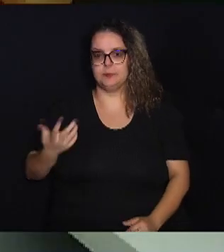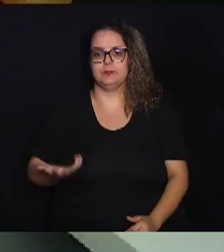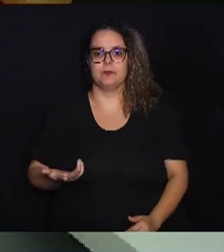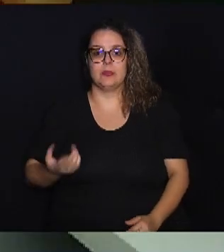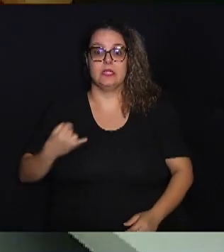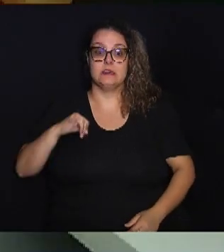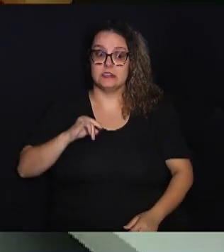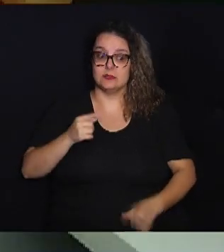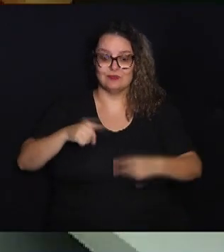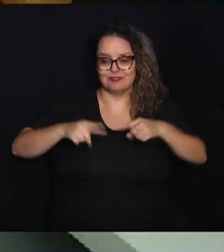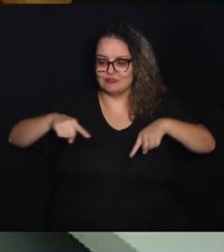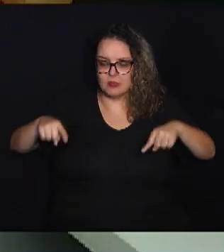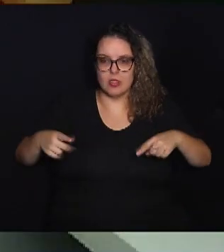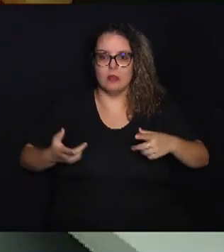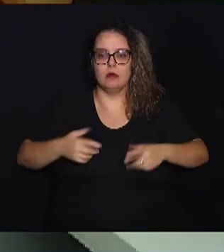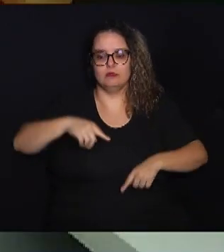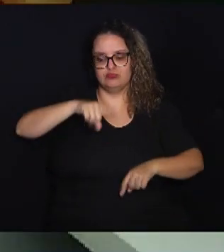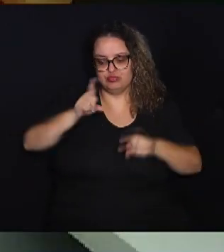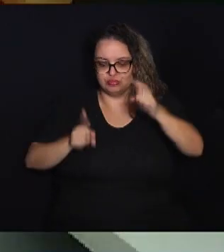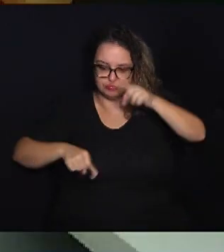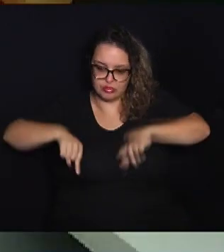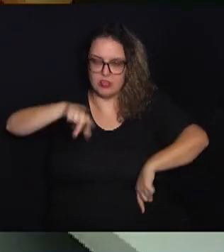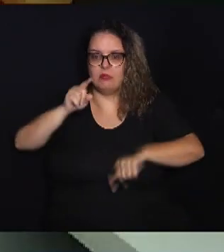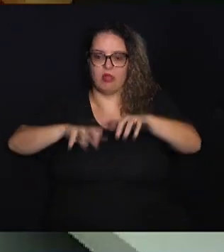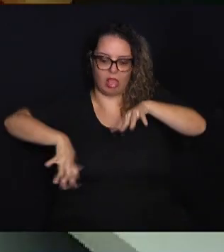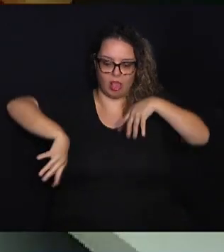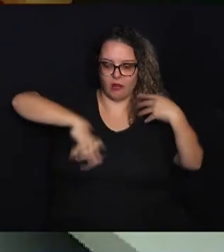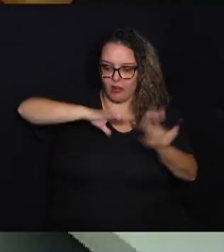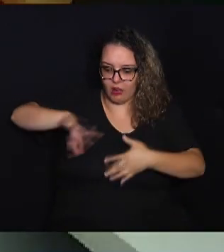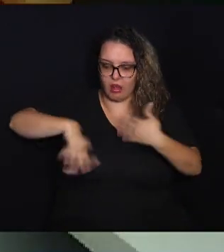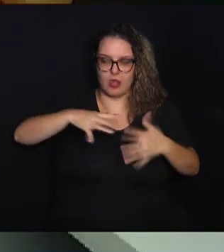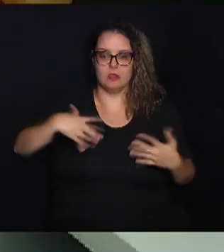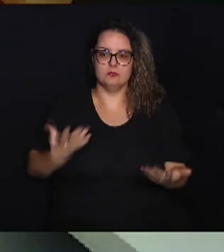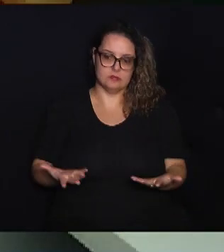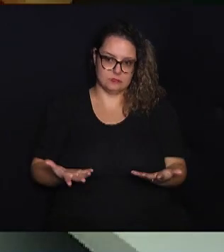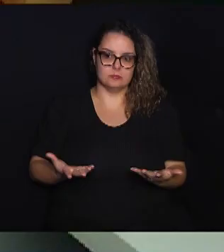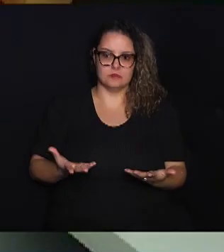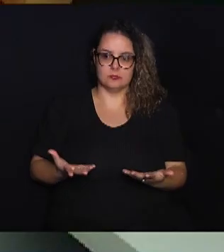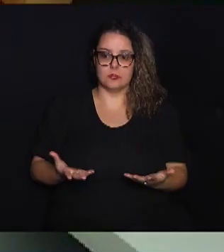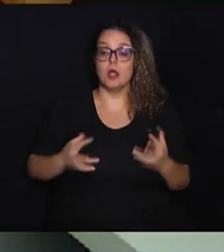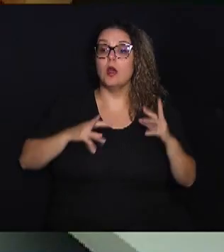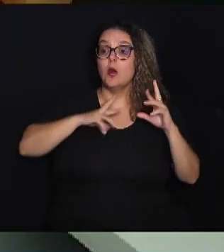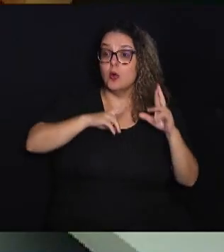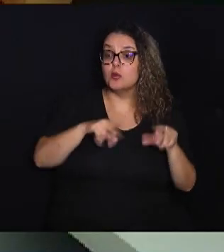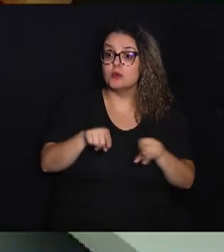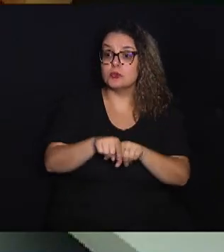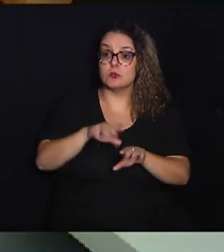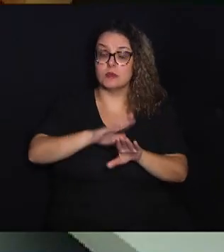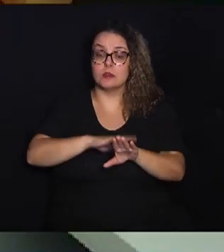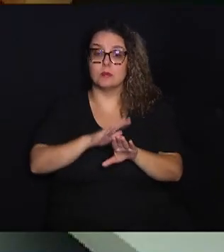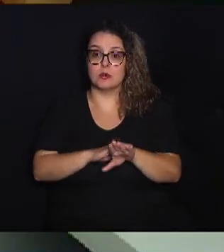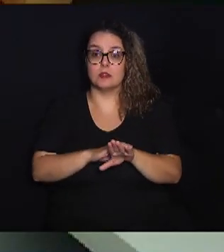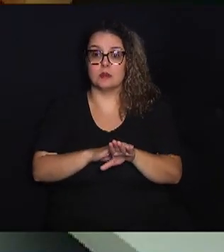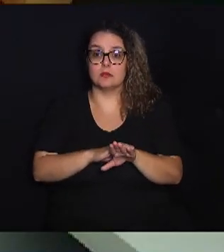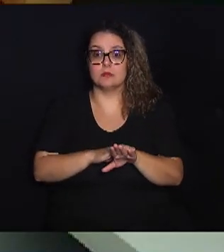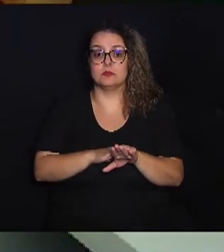substâncias, hormônios e funções fica bastante desorganizada, né? O sono também tem uma função